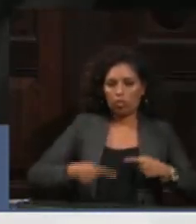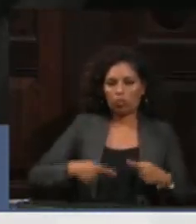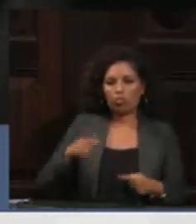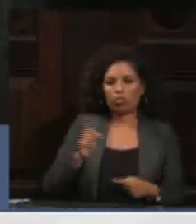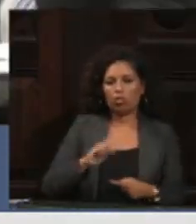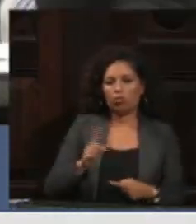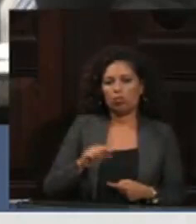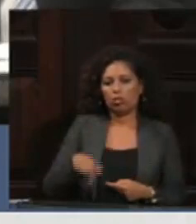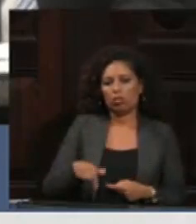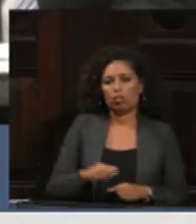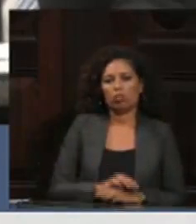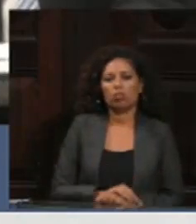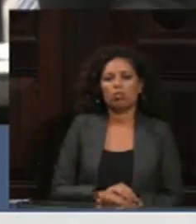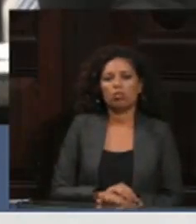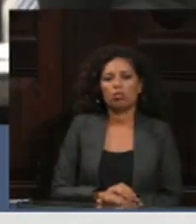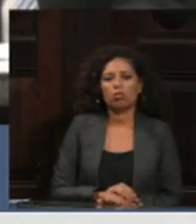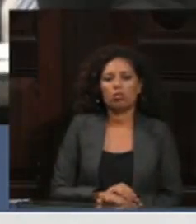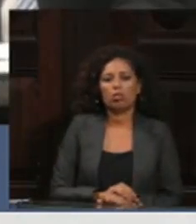isso, presidente.